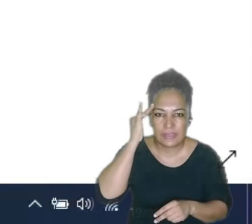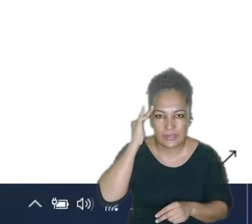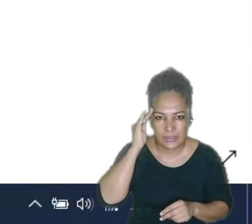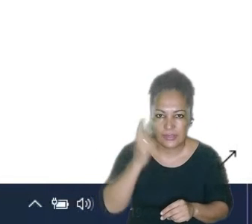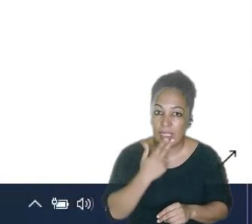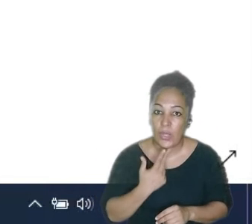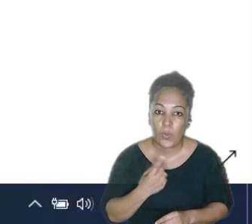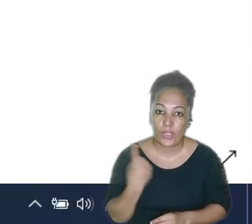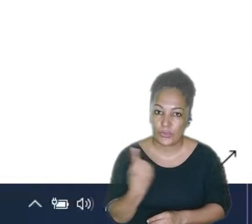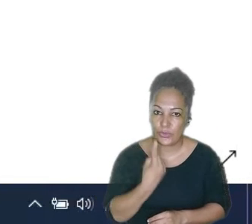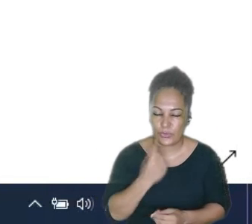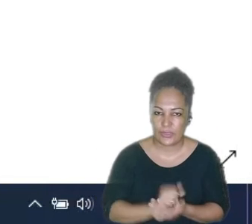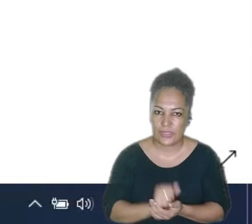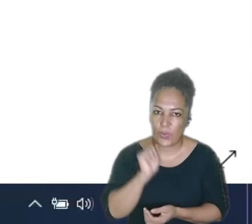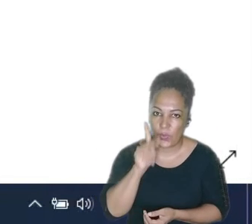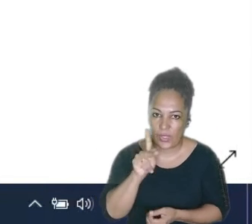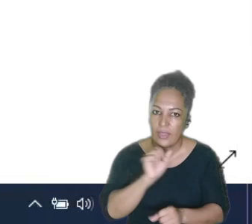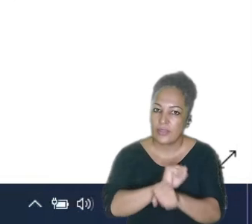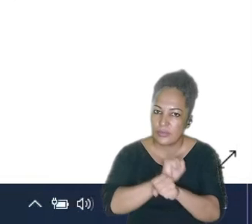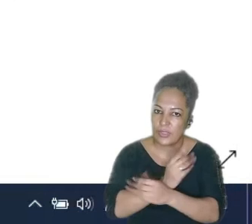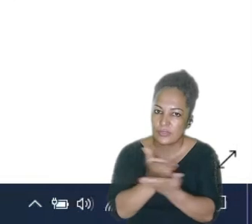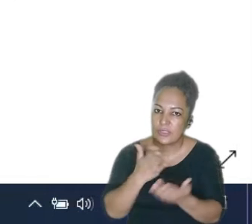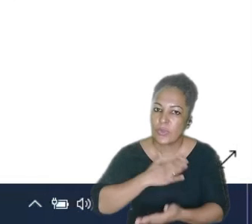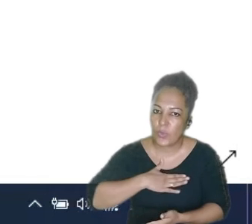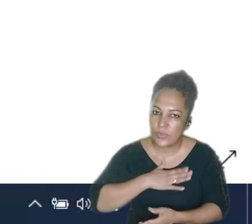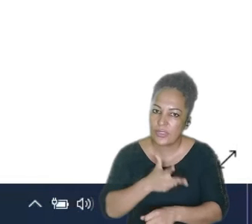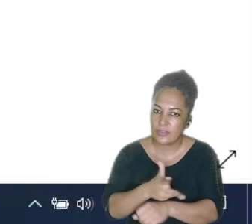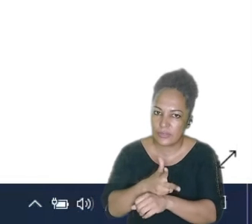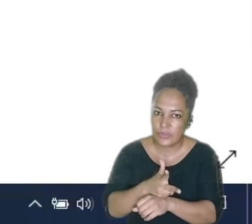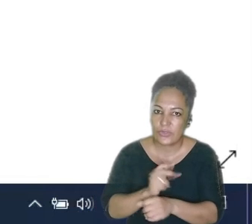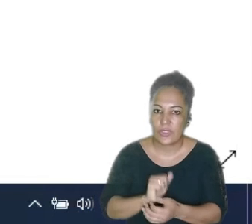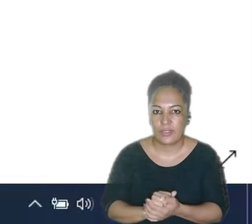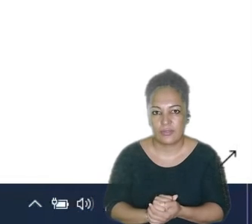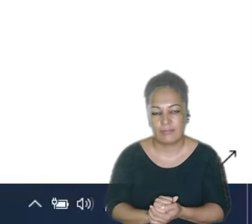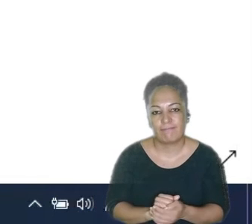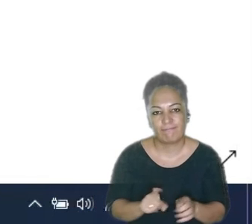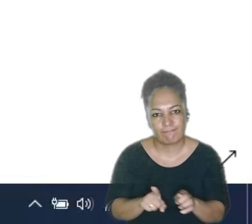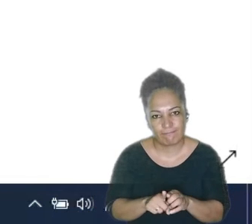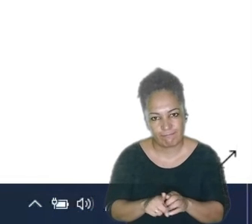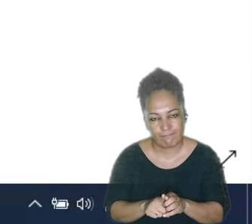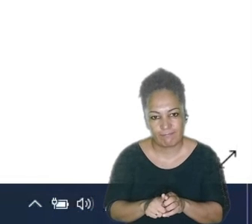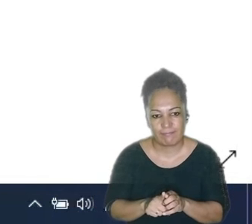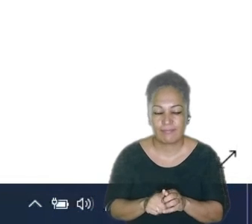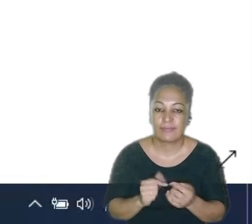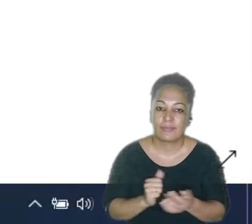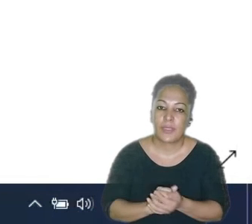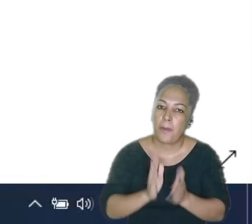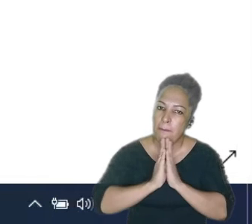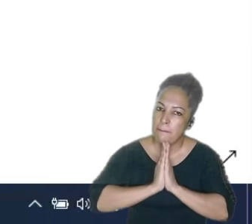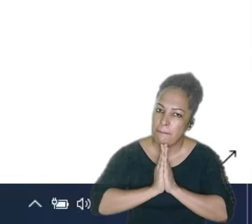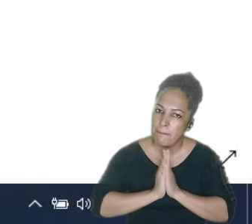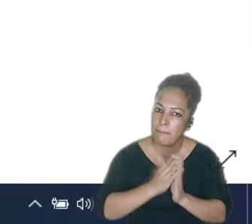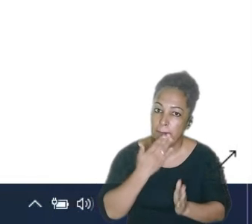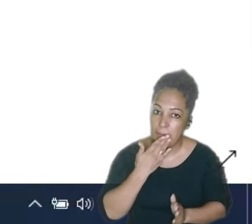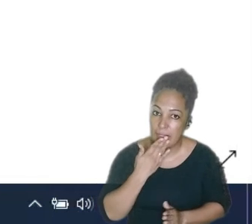uma linguagem só, tá? Beleza, galera? Espero que vocês tenham gostado dessa videoaula e até a próxima.